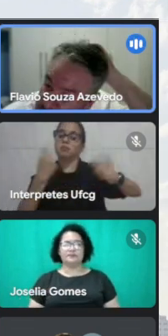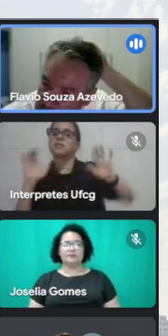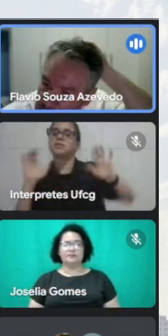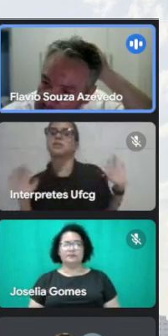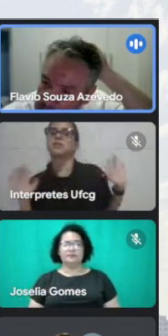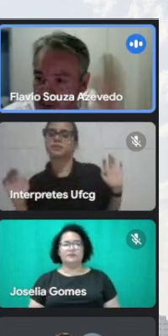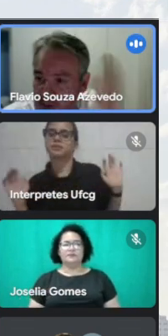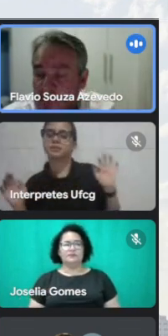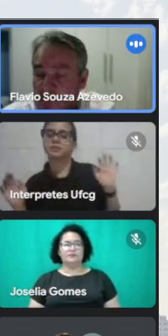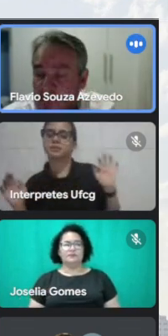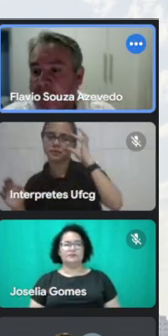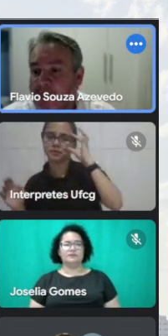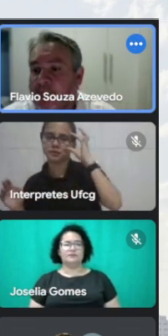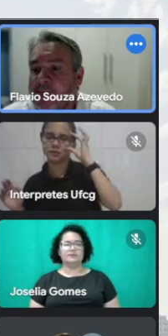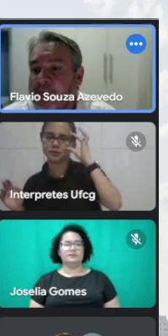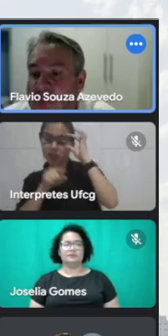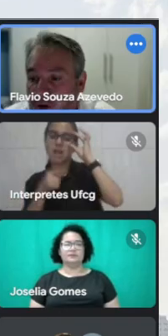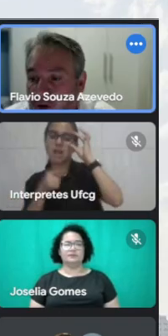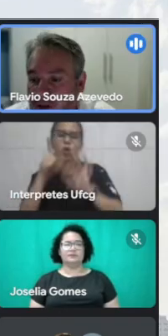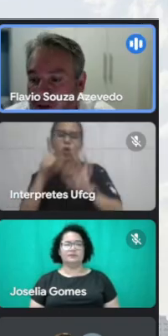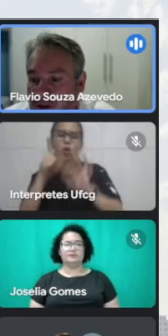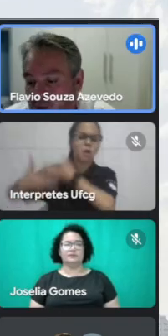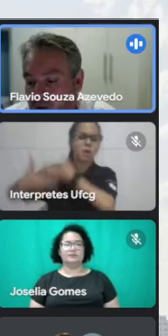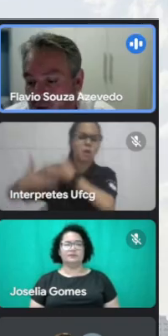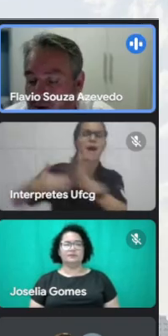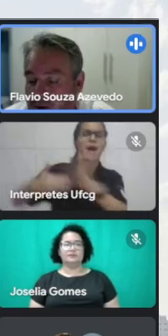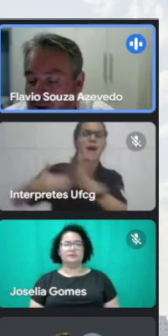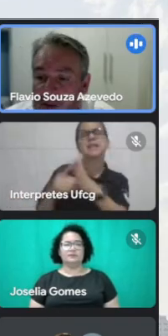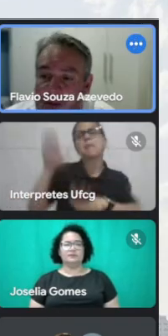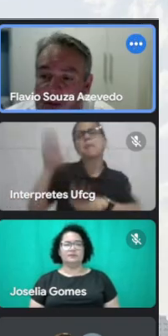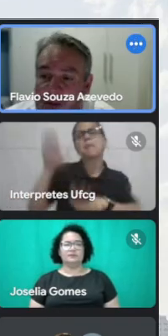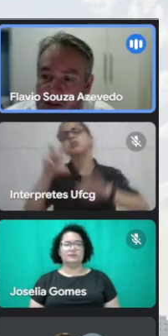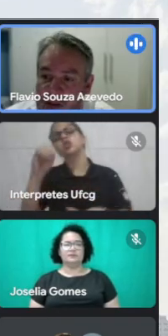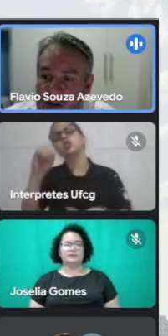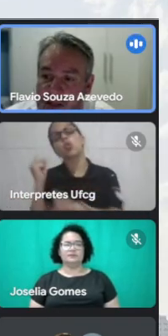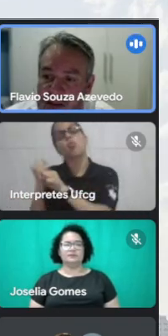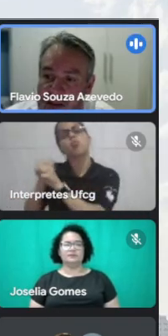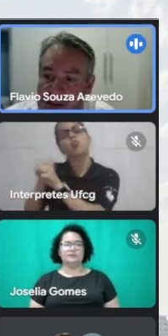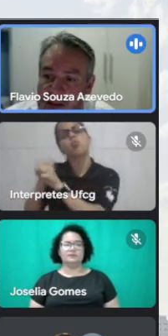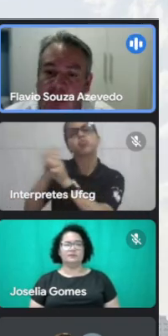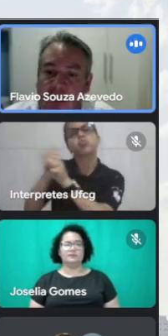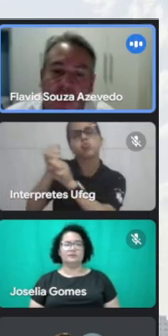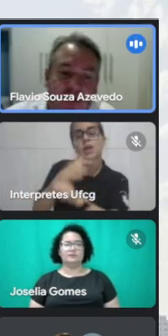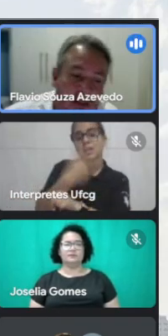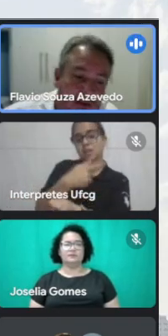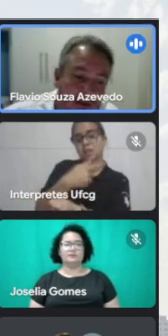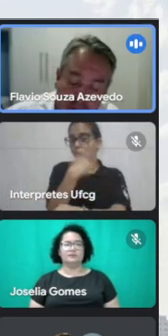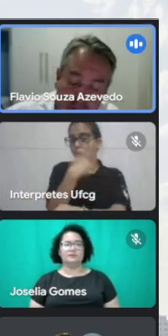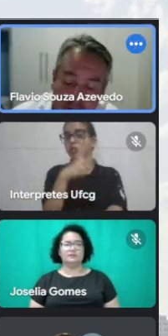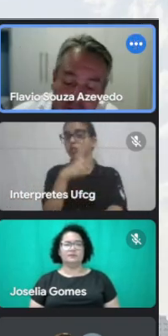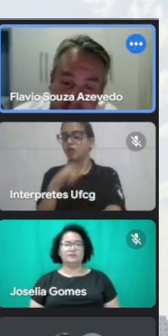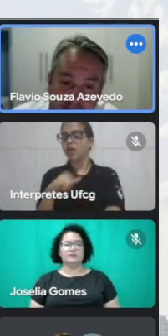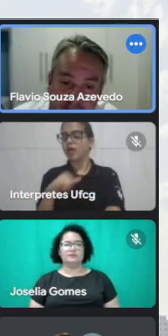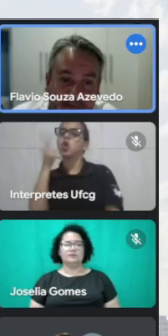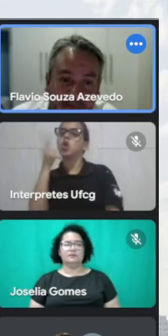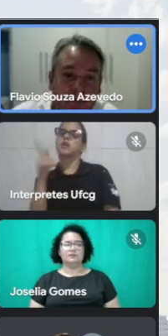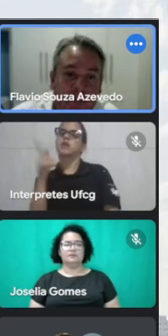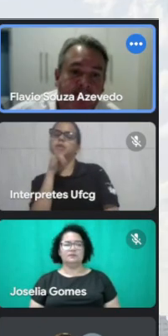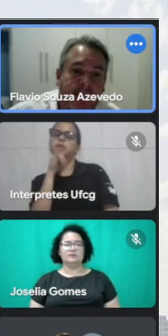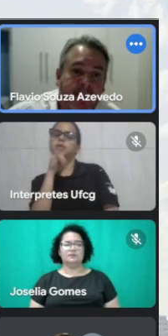retorno de 50 anos. Então, teoricamente, né, entrou em operação há pouco tempo, eles resistem, né, às cheias do rio.